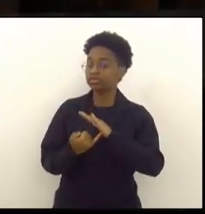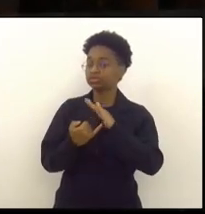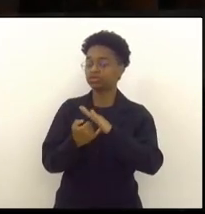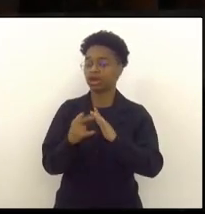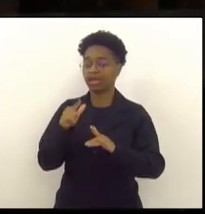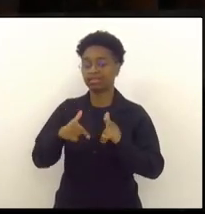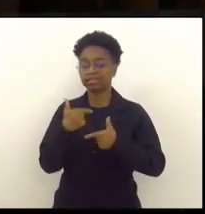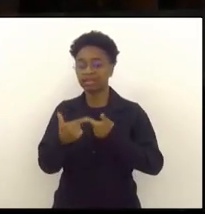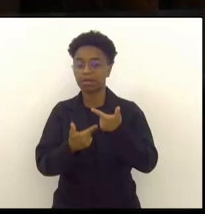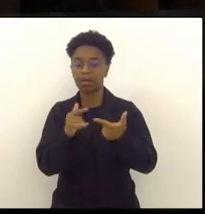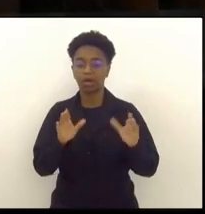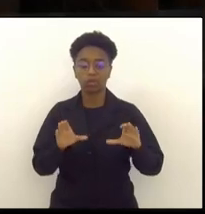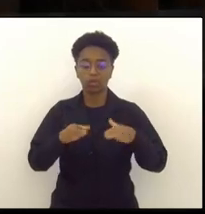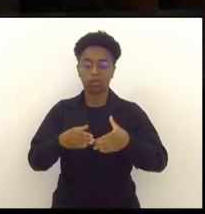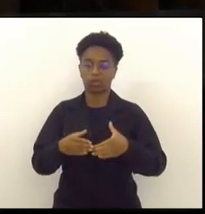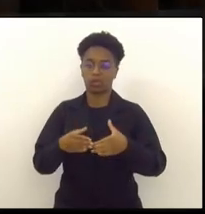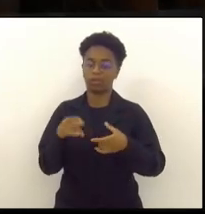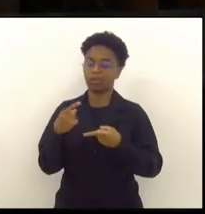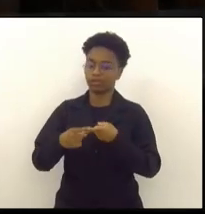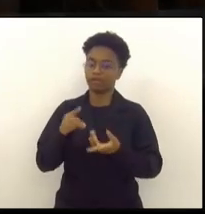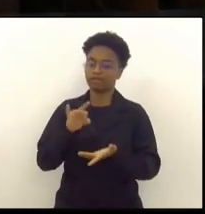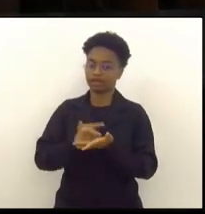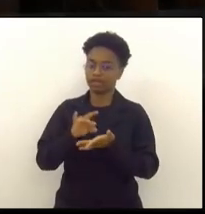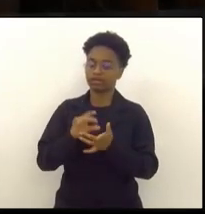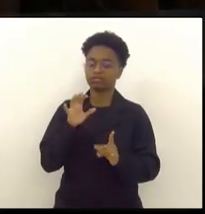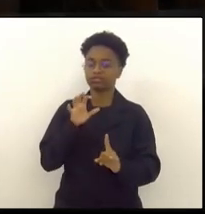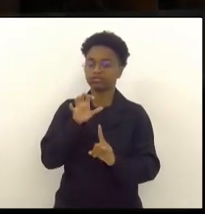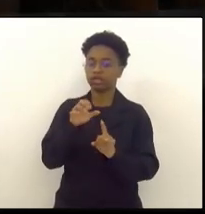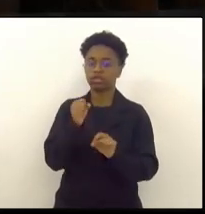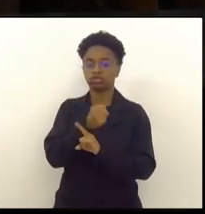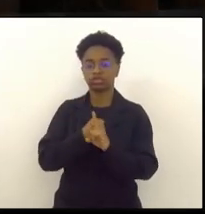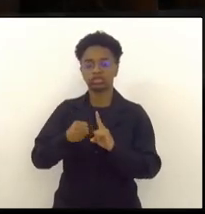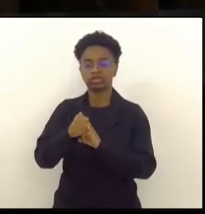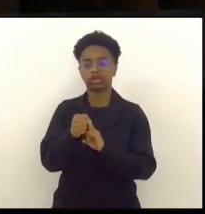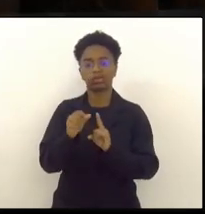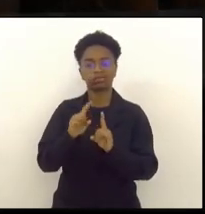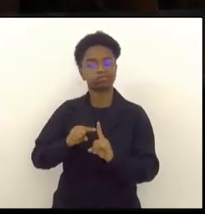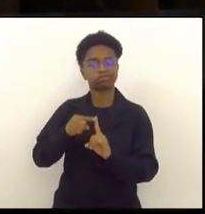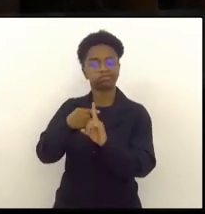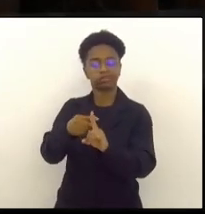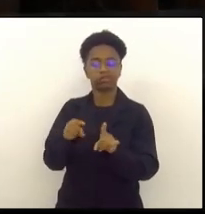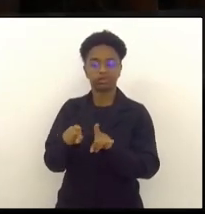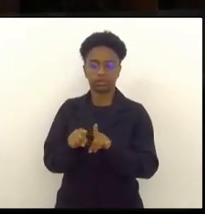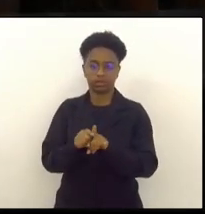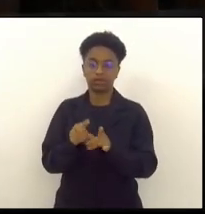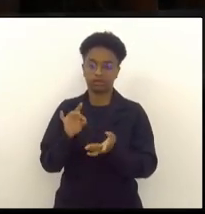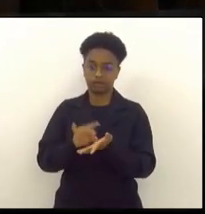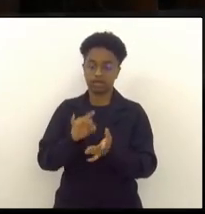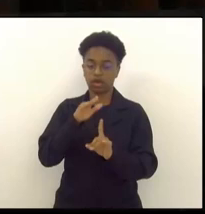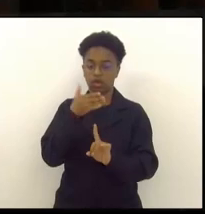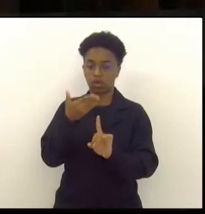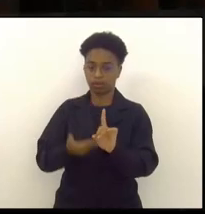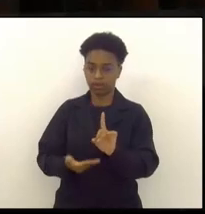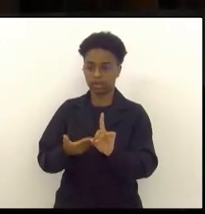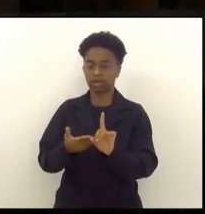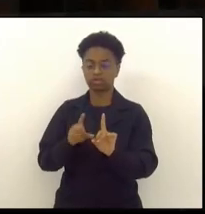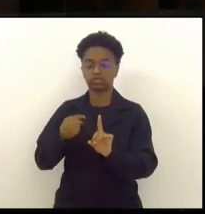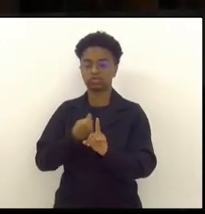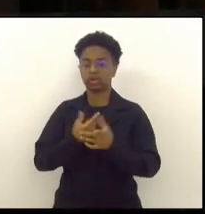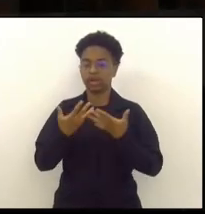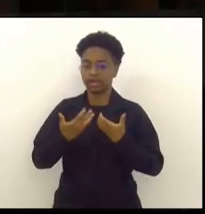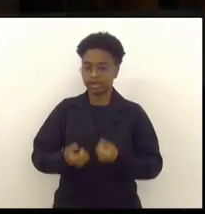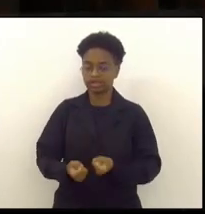é algo que efetivamente teve um impacto social de relevância, e é isso que é homenageado quando recebemos